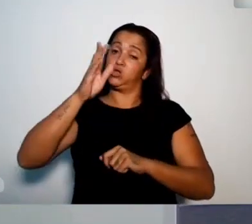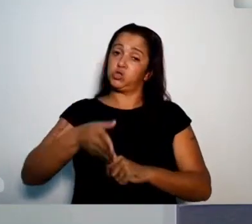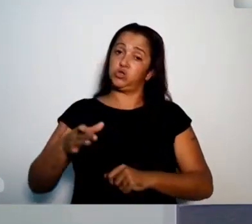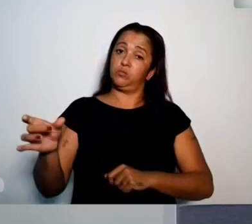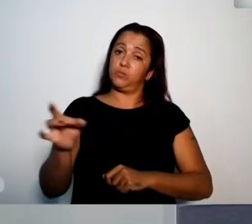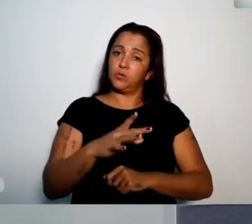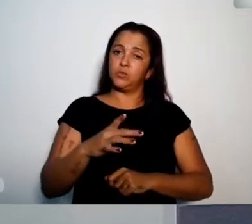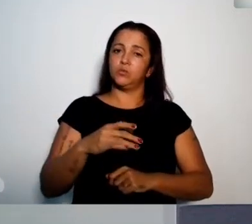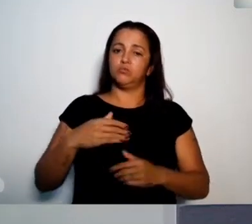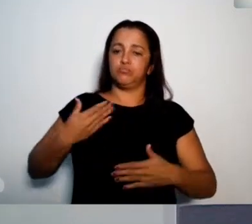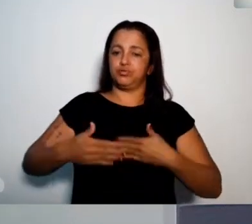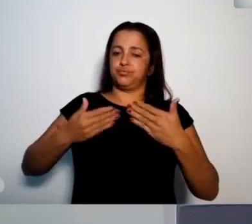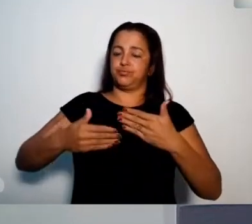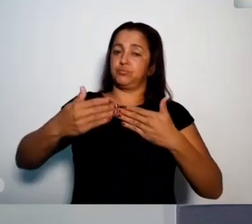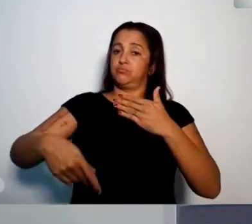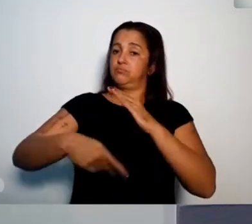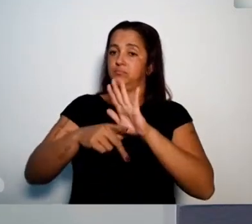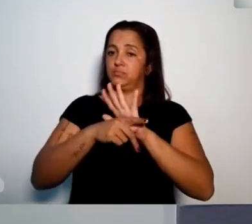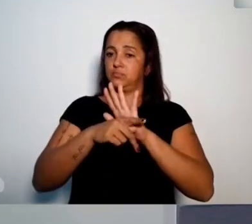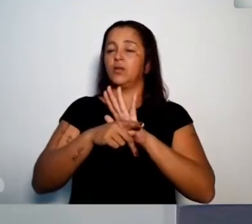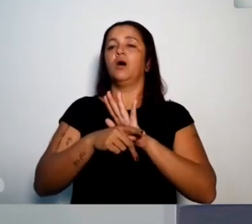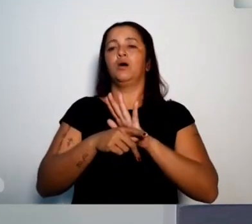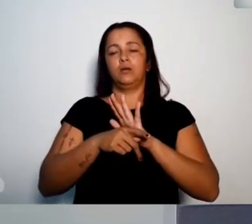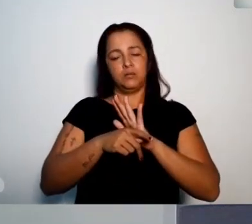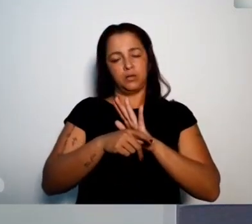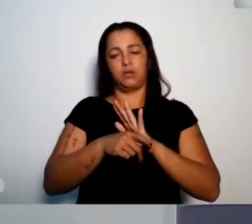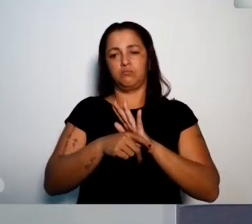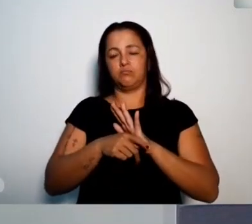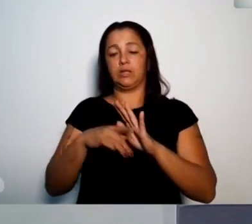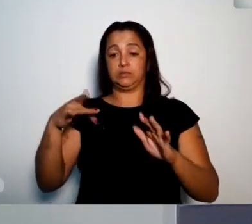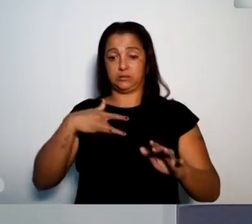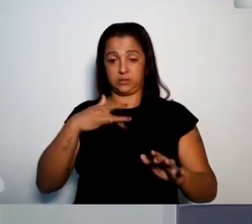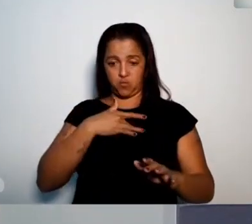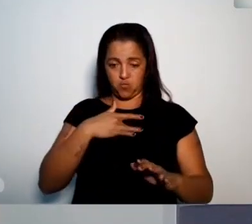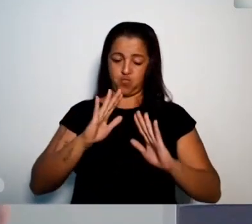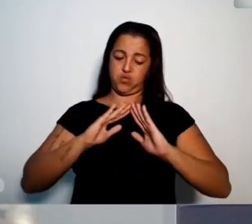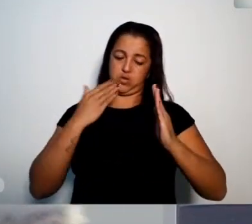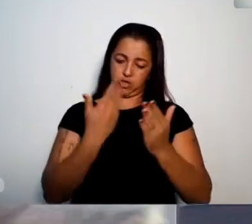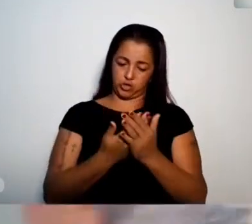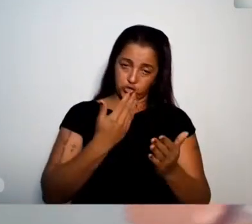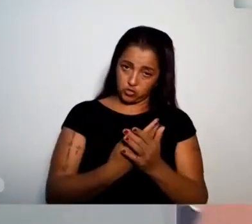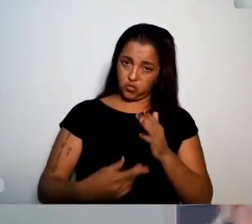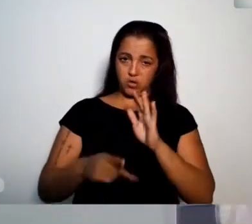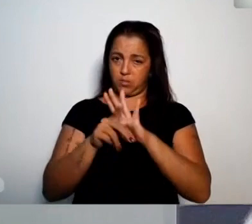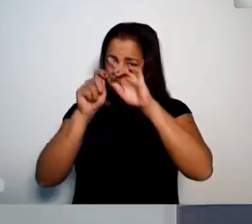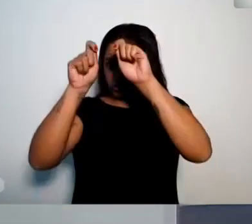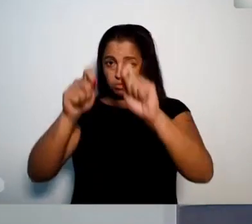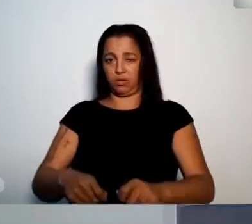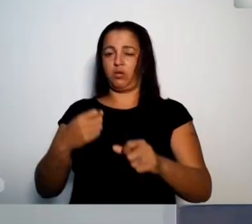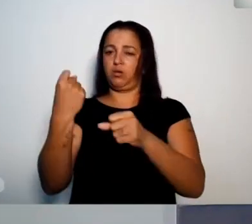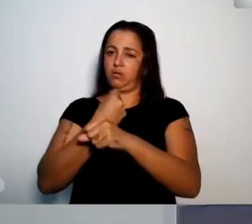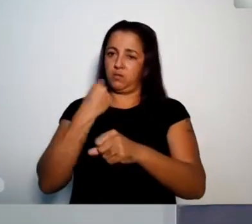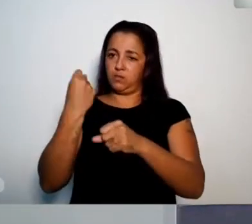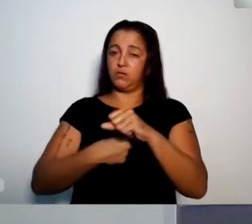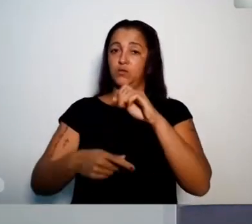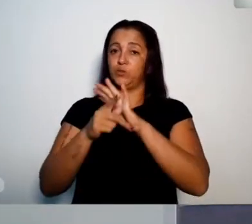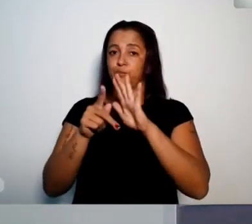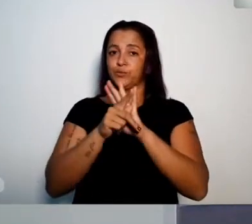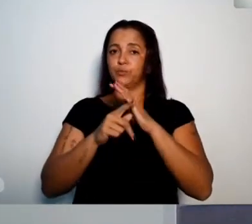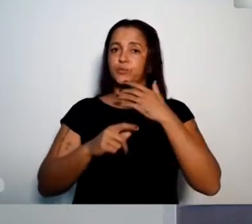já fizeram postos de saúde, escolas, possam construir